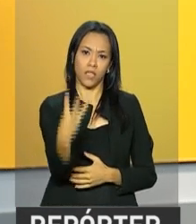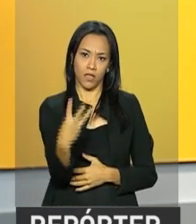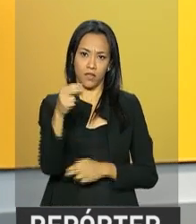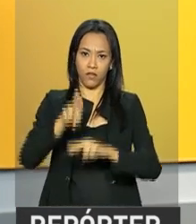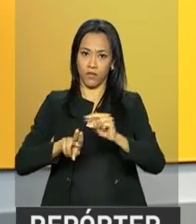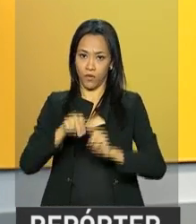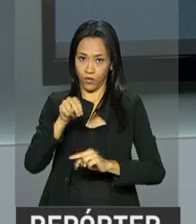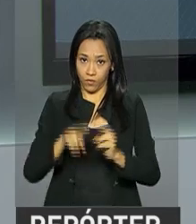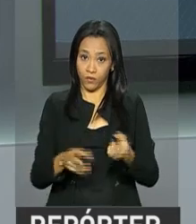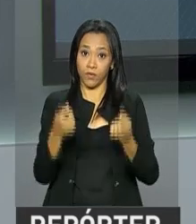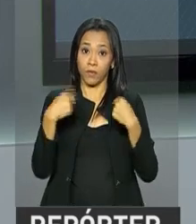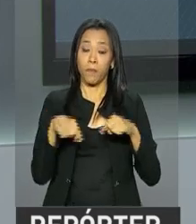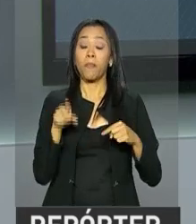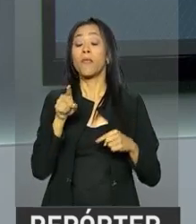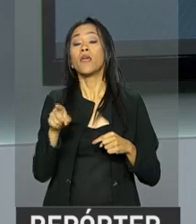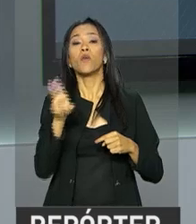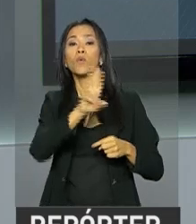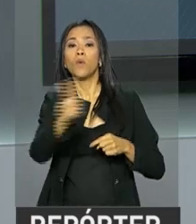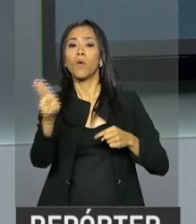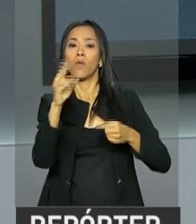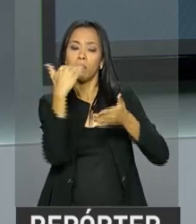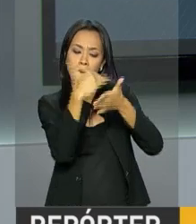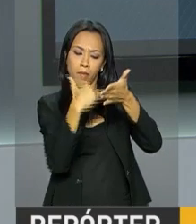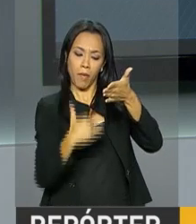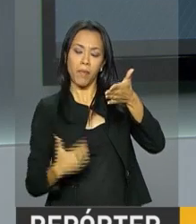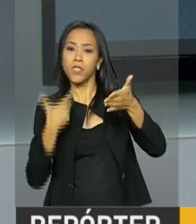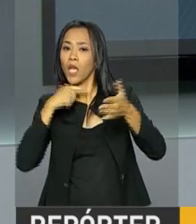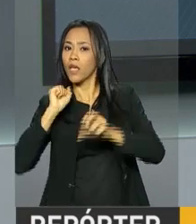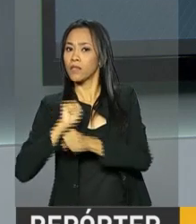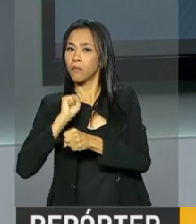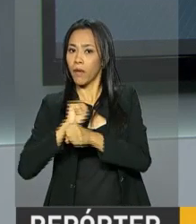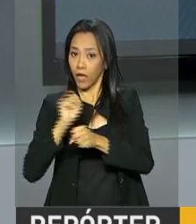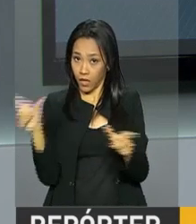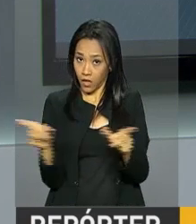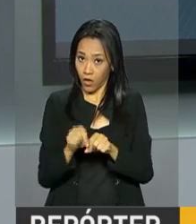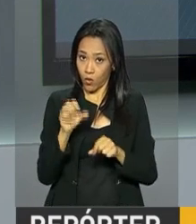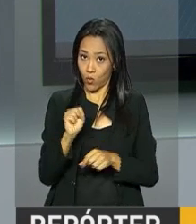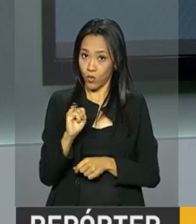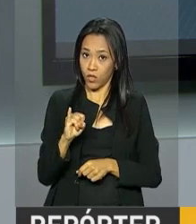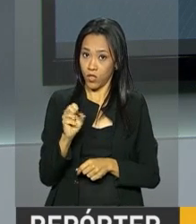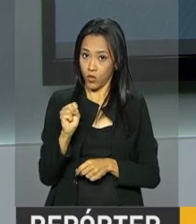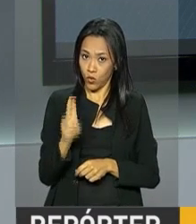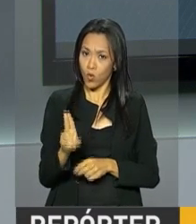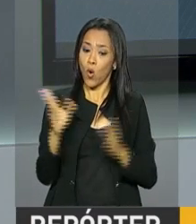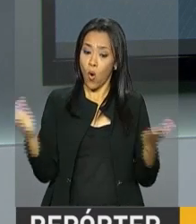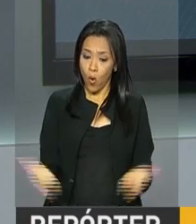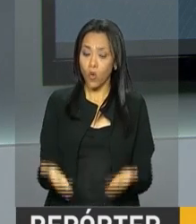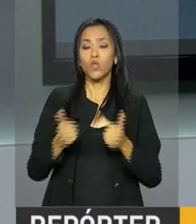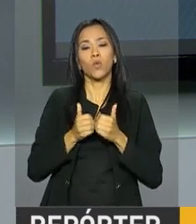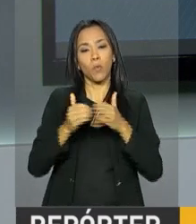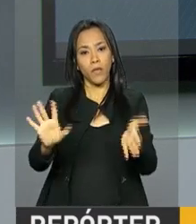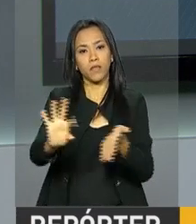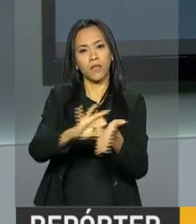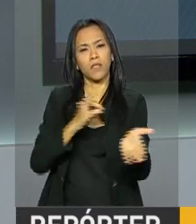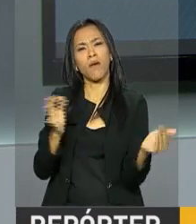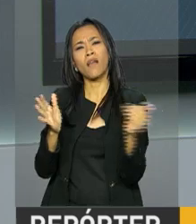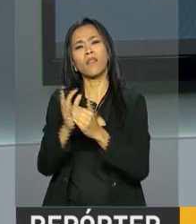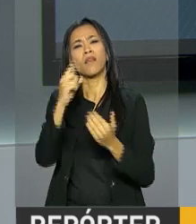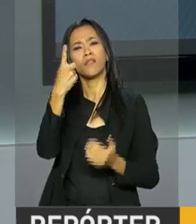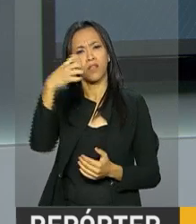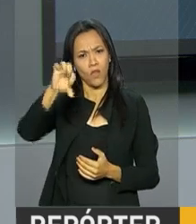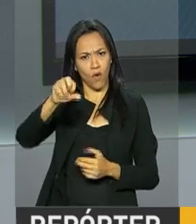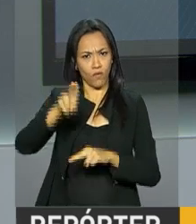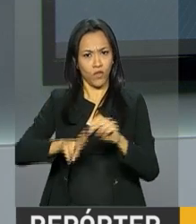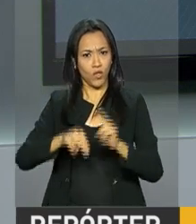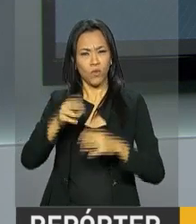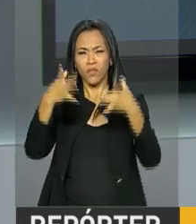junho e para a lista de espera do czu as inscrições já começam hoje e vão até 19 de Junho